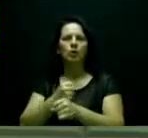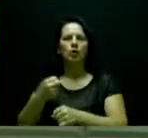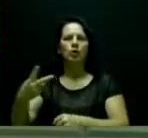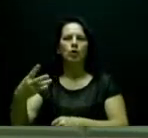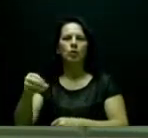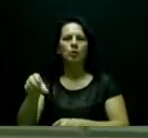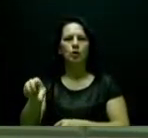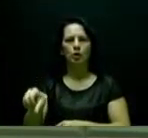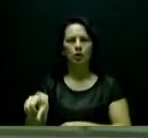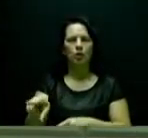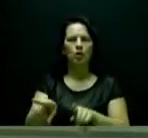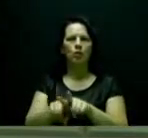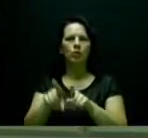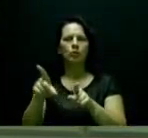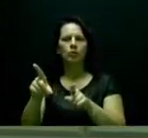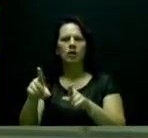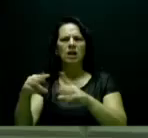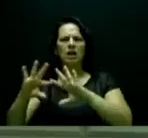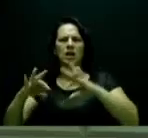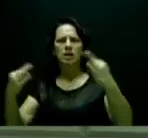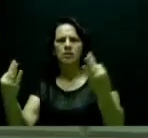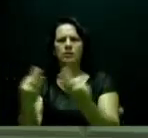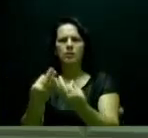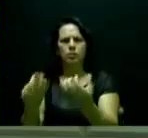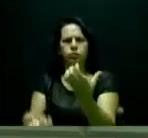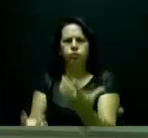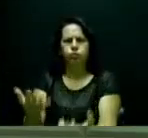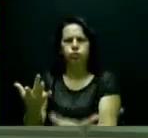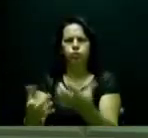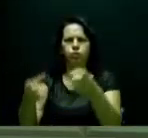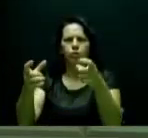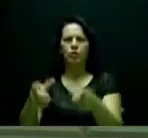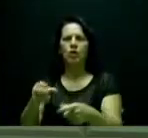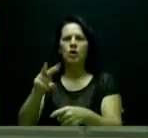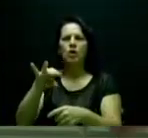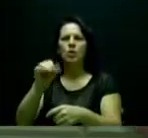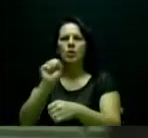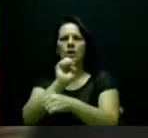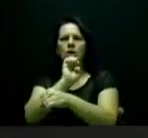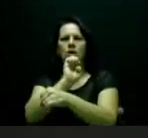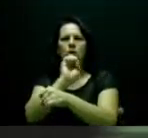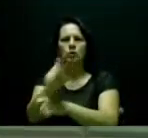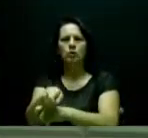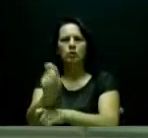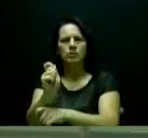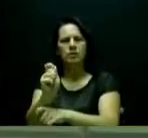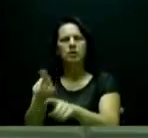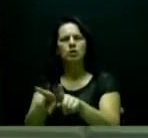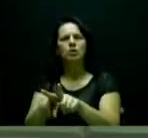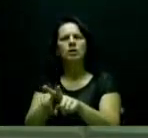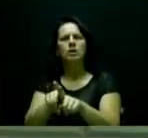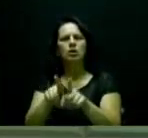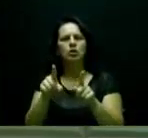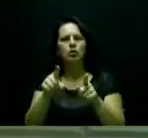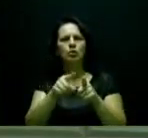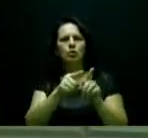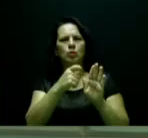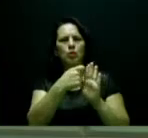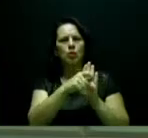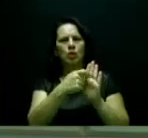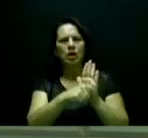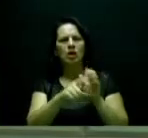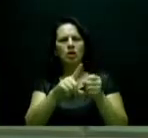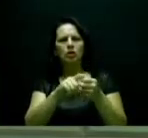pelo incêndio ocorrido na área denominada Vila dos Pescadores e da Outras Providências. Estas comissões, usando da prerrogativa prevista no